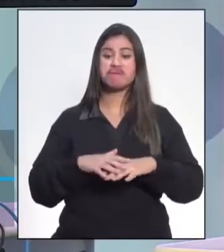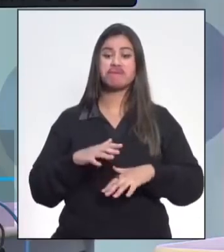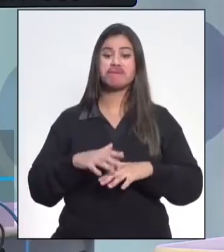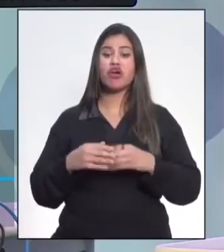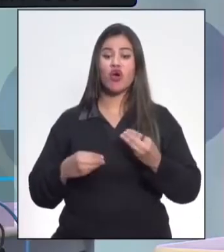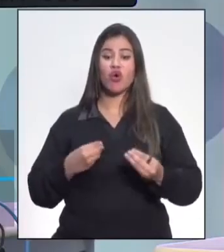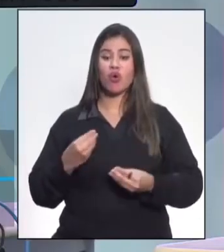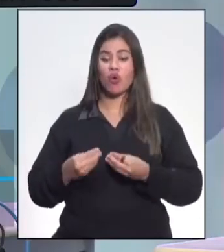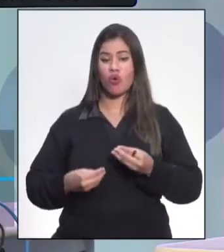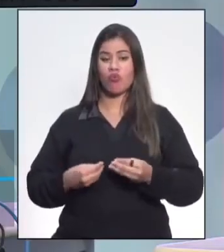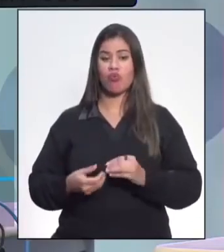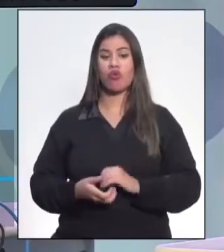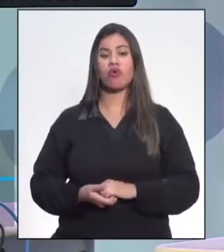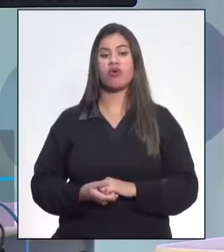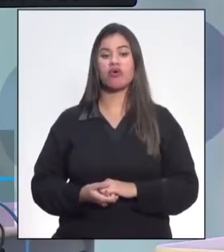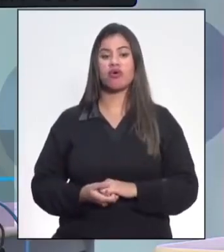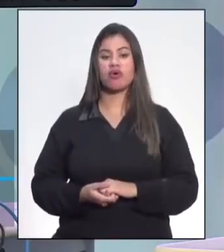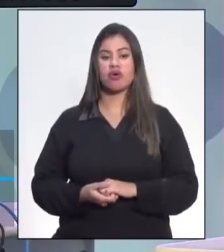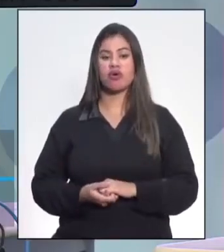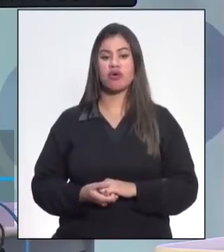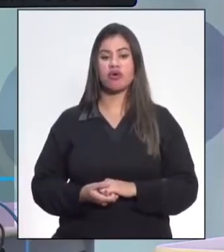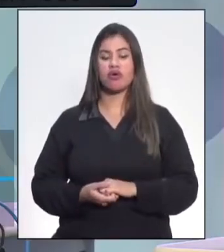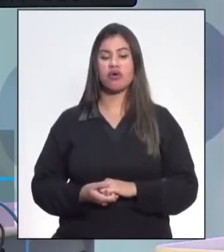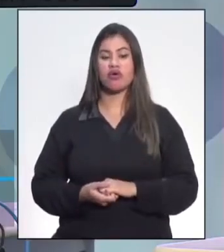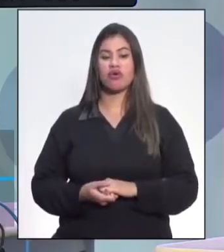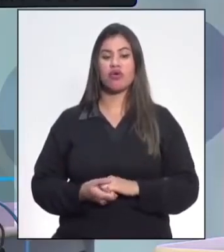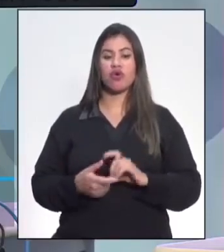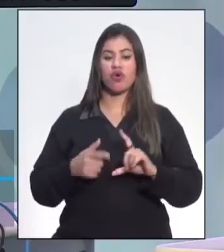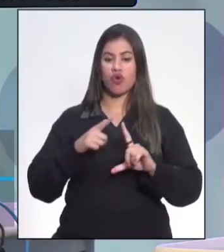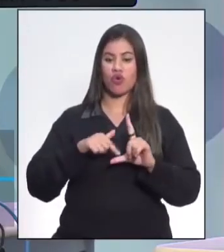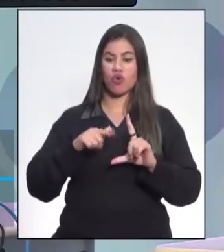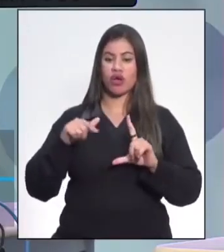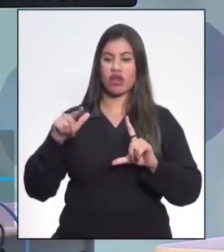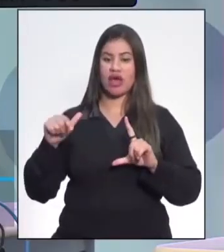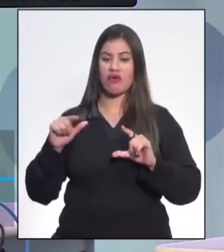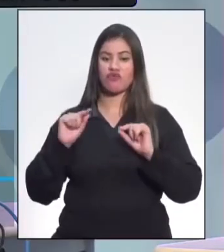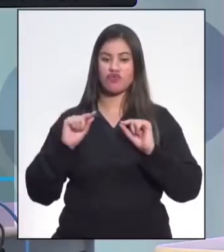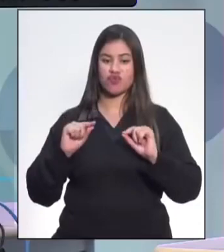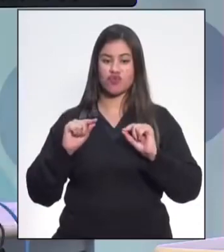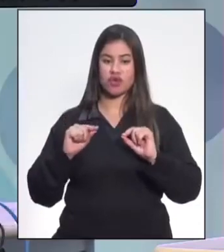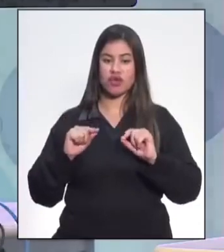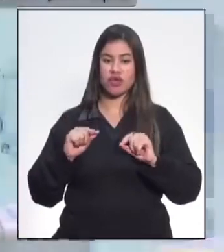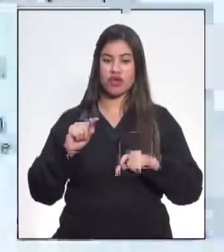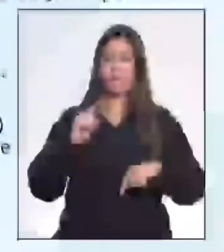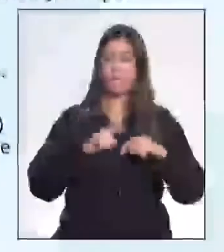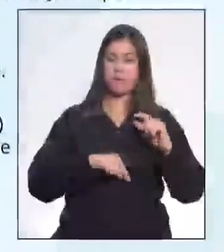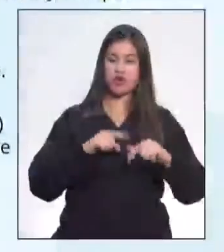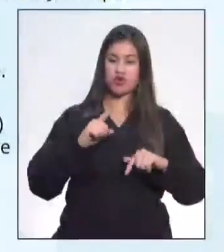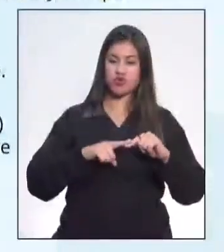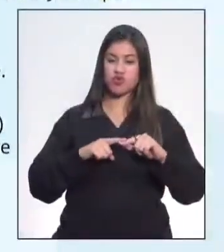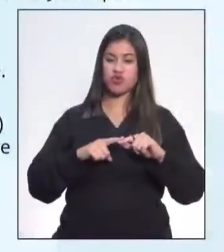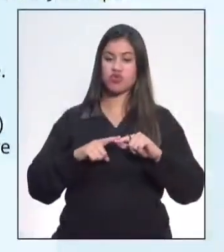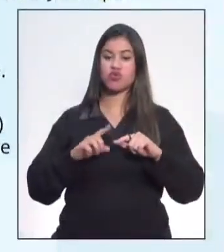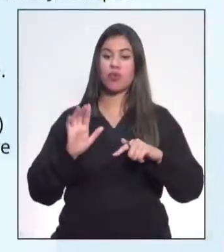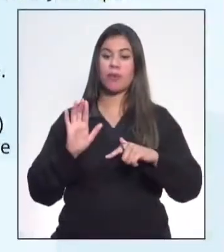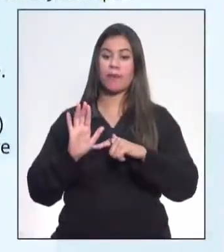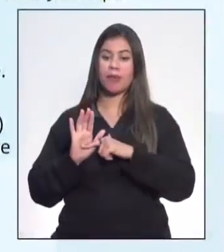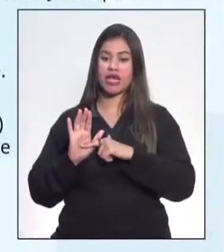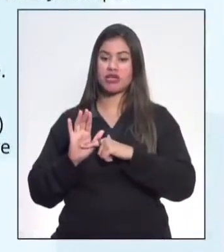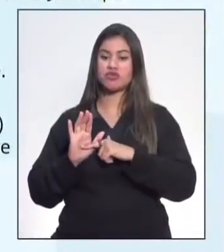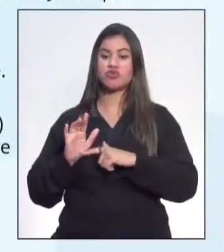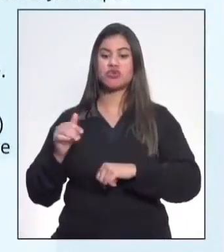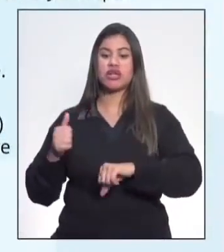de energia? Se vocês pegarem no gráfico, vai ser sempre produto menos reagente.